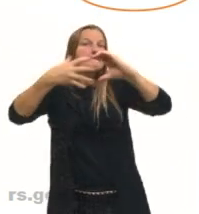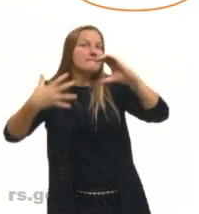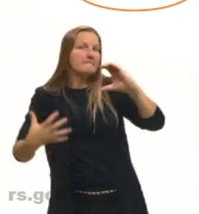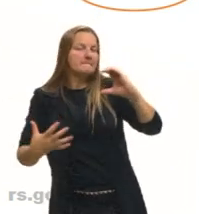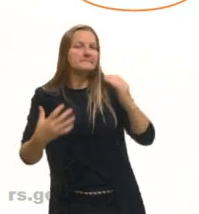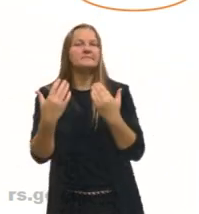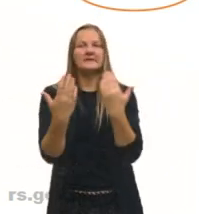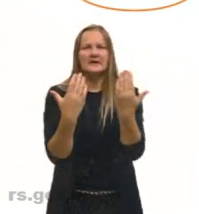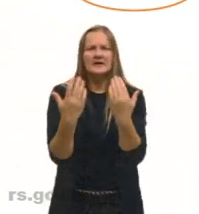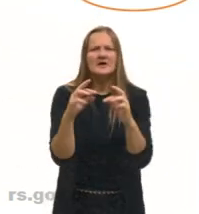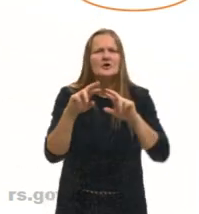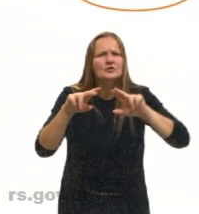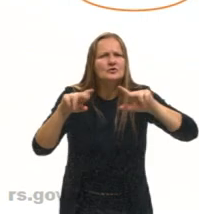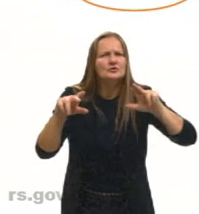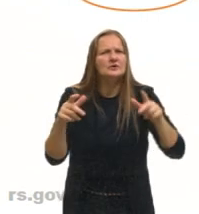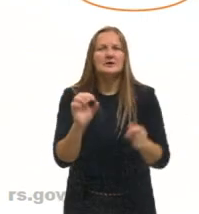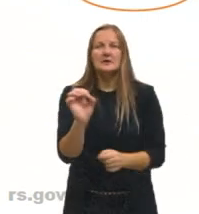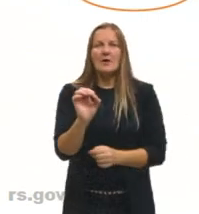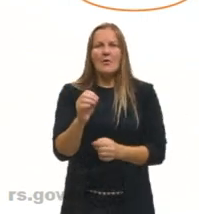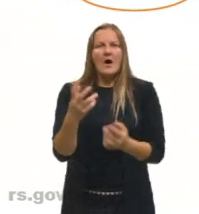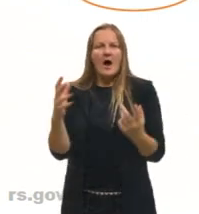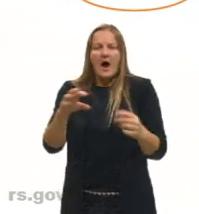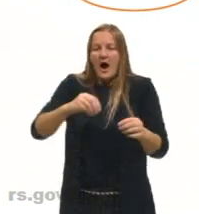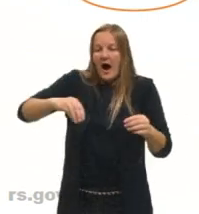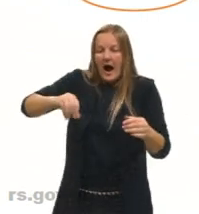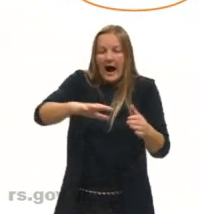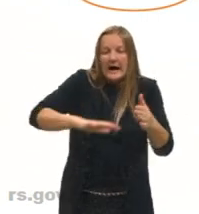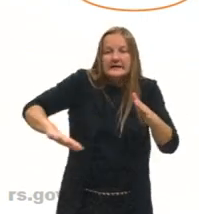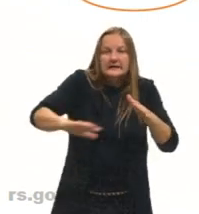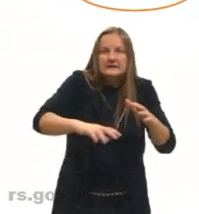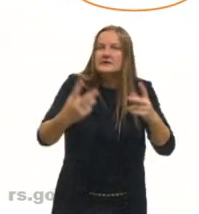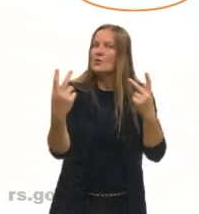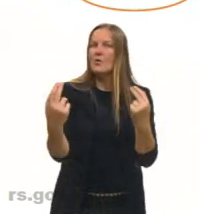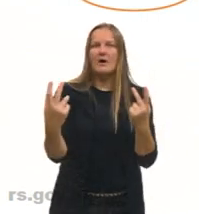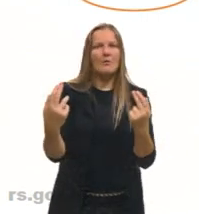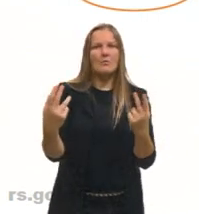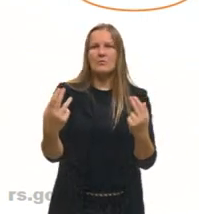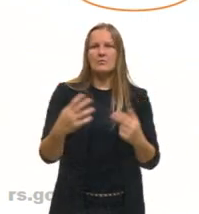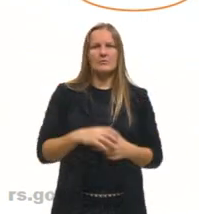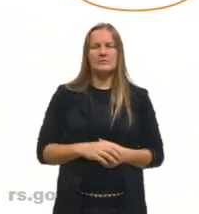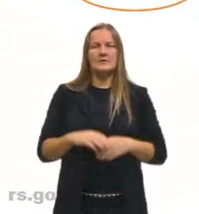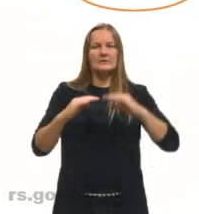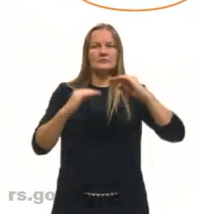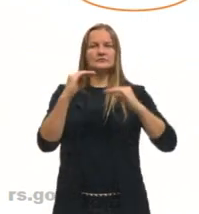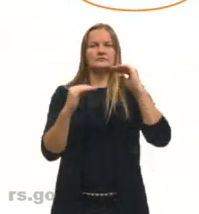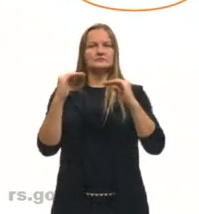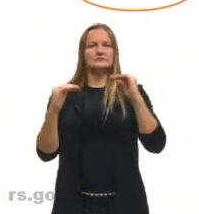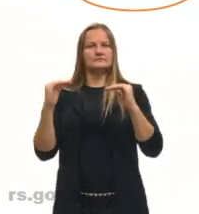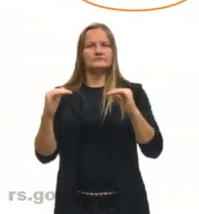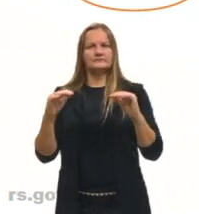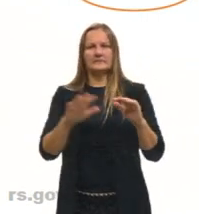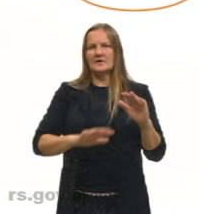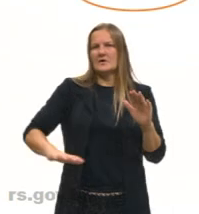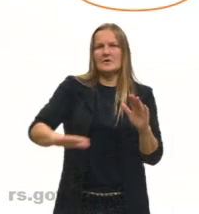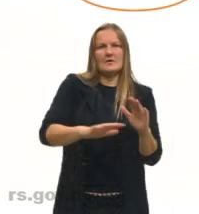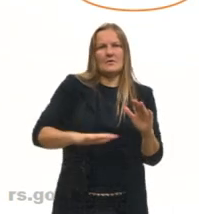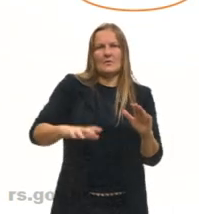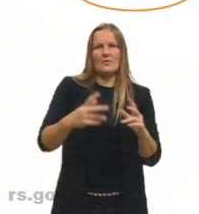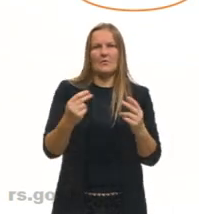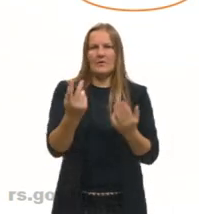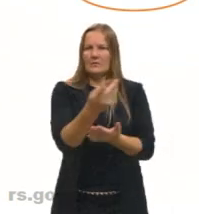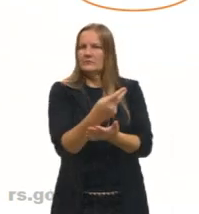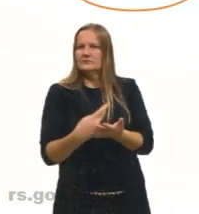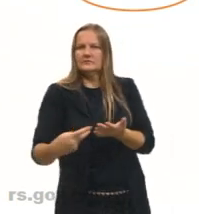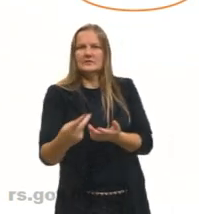não altera as áreas então quando eu tenho a a propriedade equivalente ela não vai alterar as áreas elas vão ficar